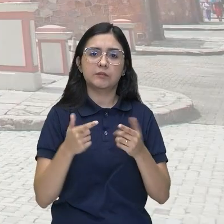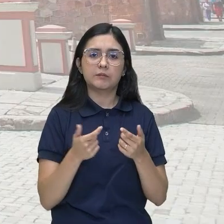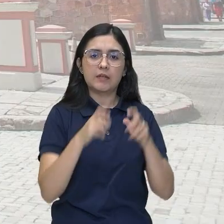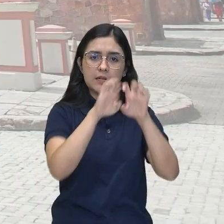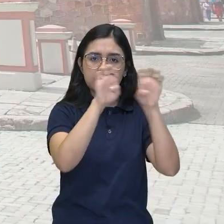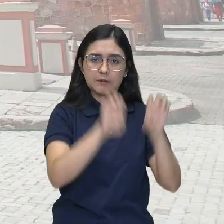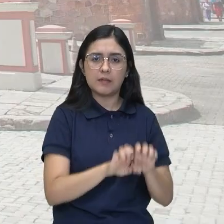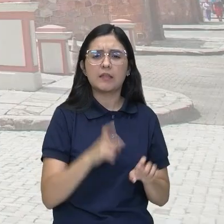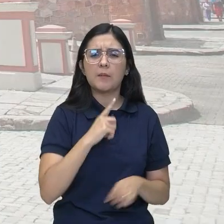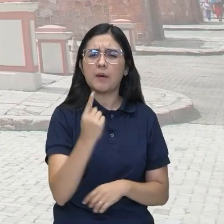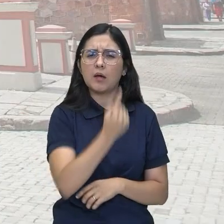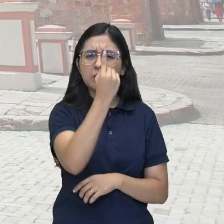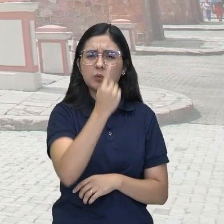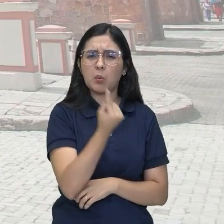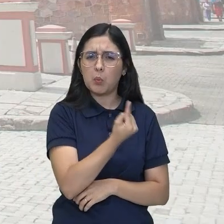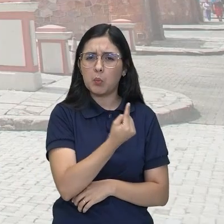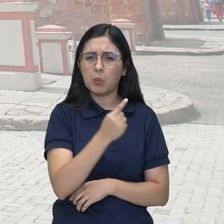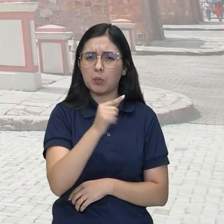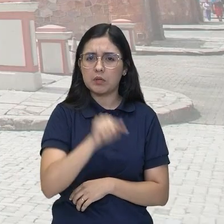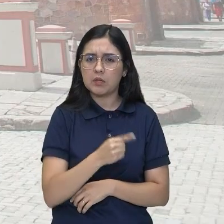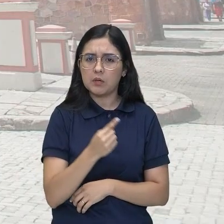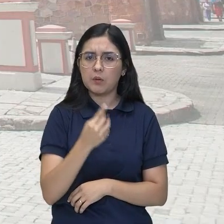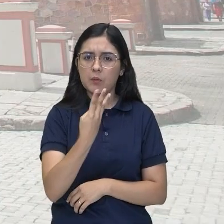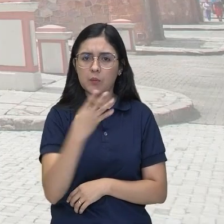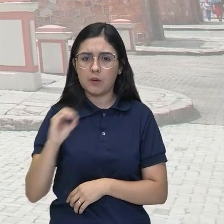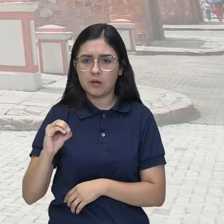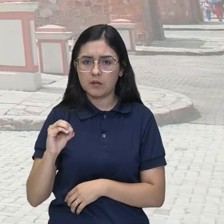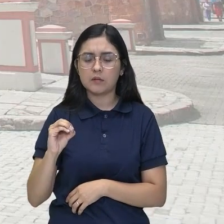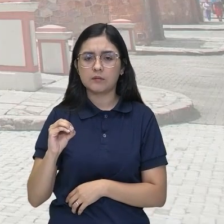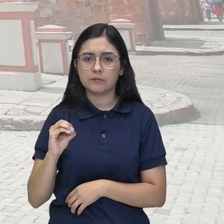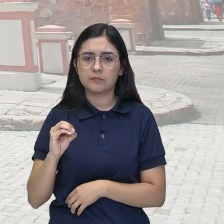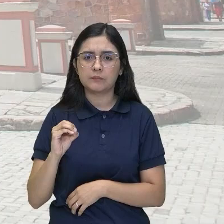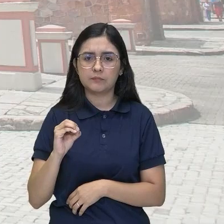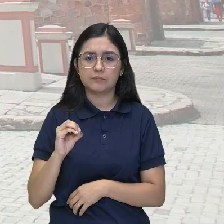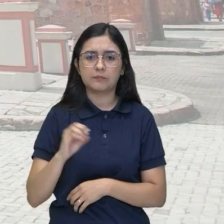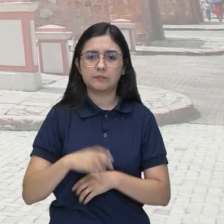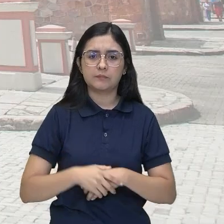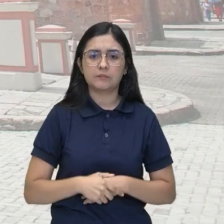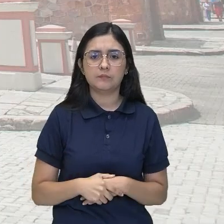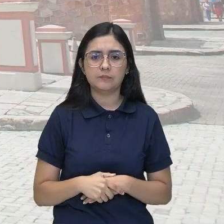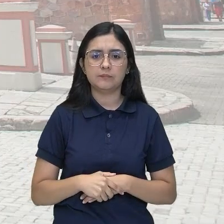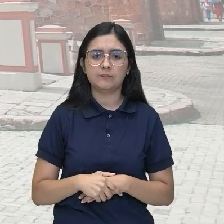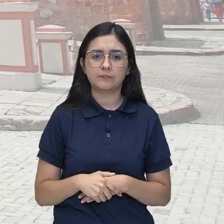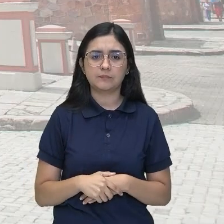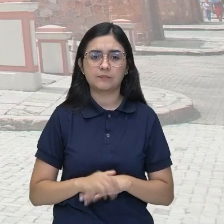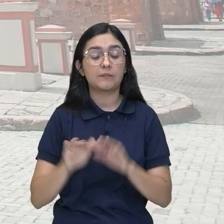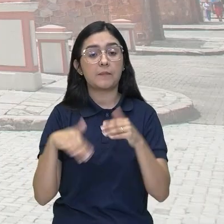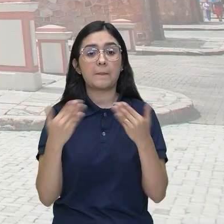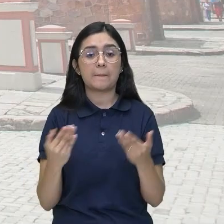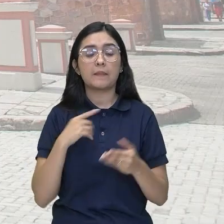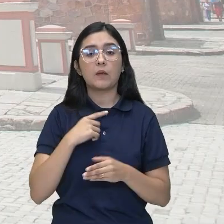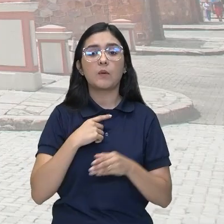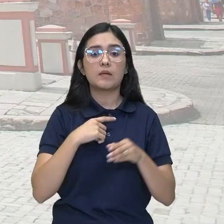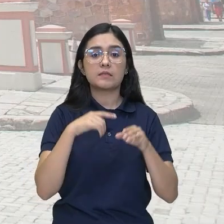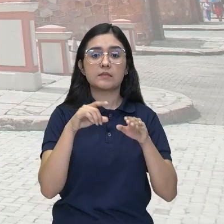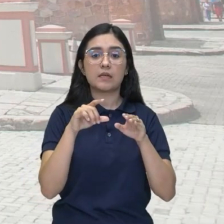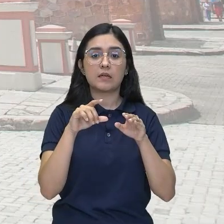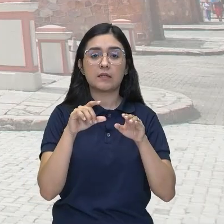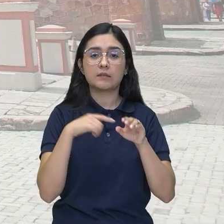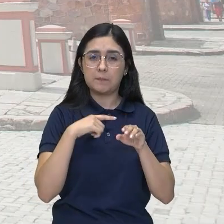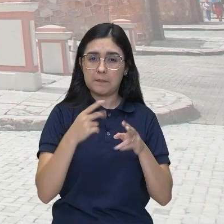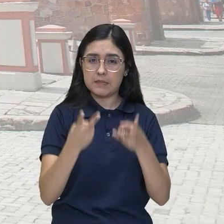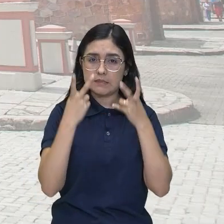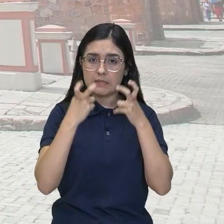possui uma altura de 1,40 e um pedestal de 0,47. Essa imagem aqui, se